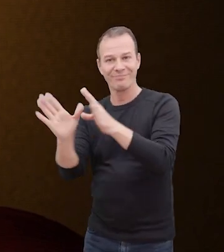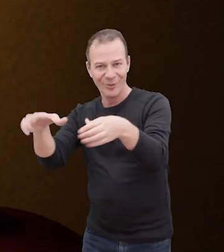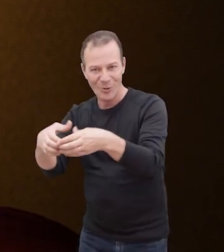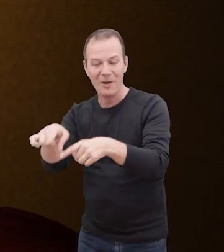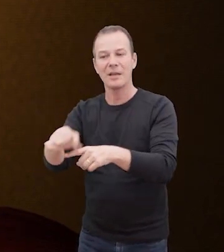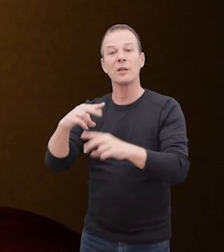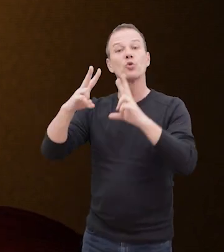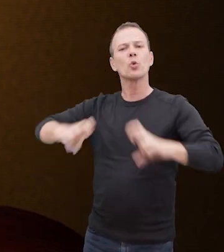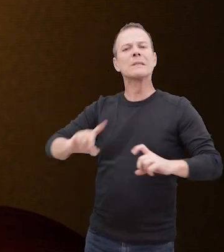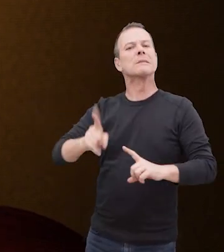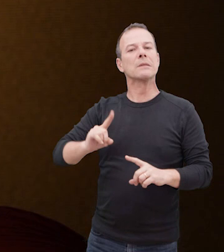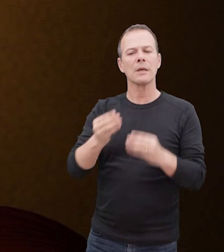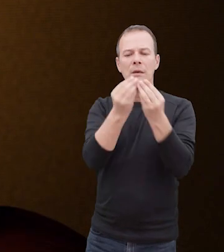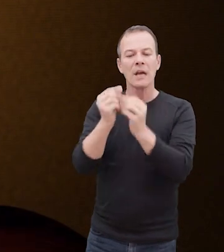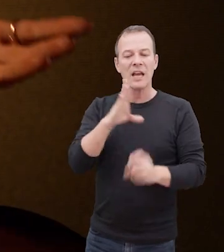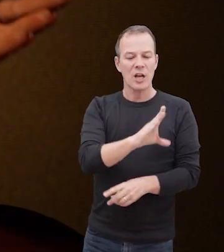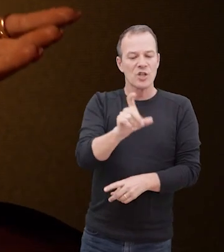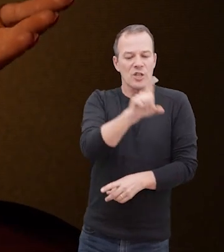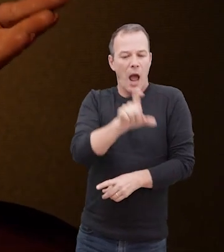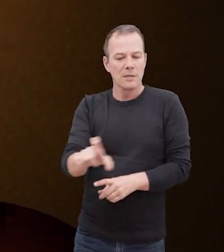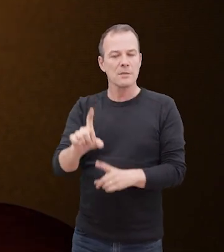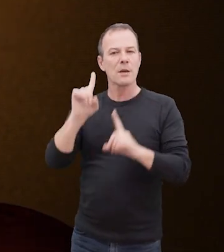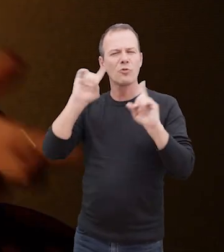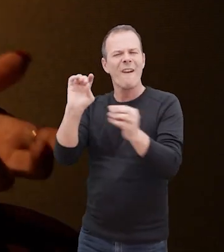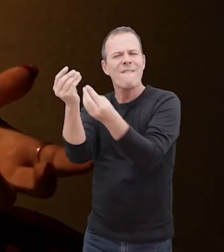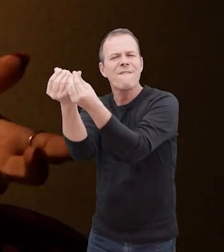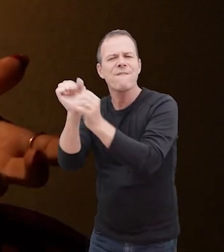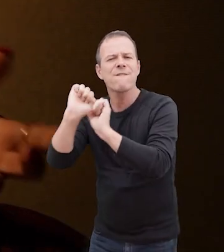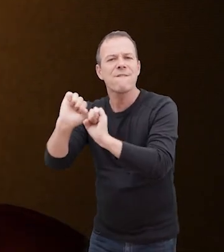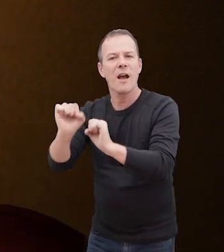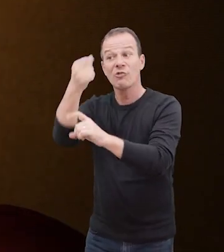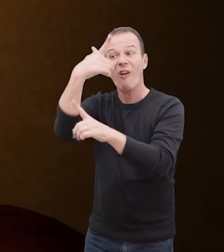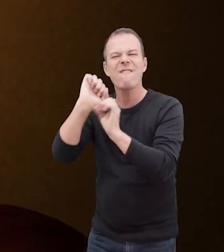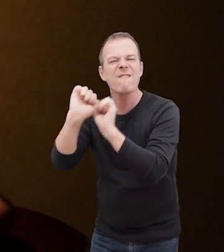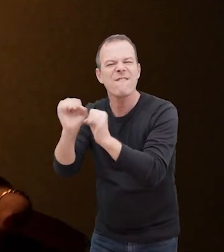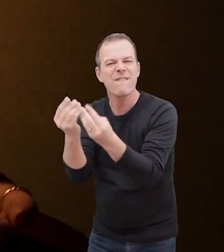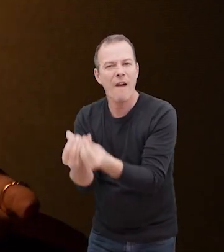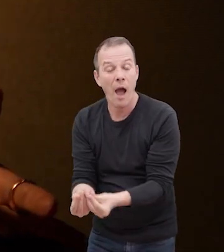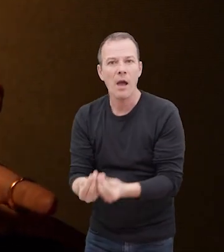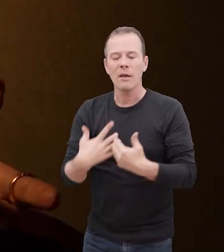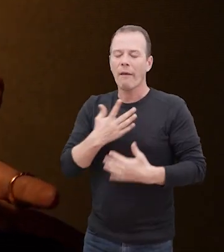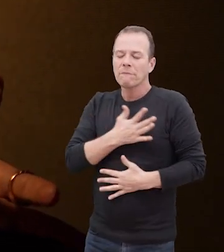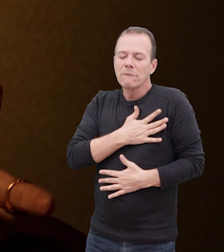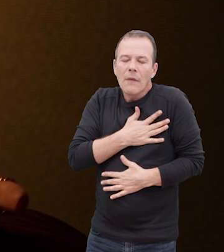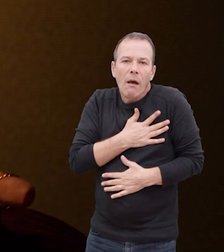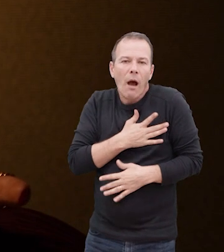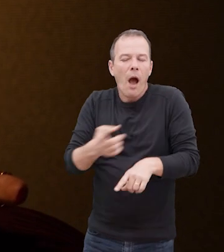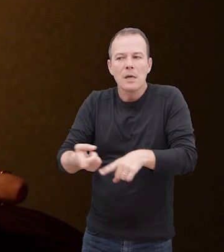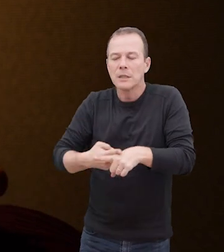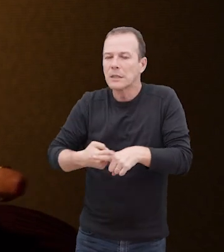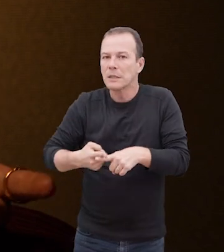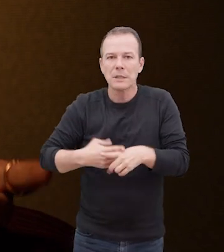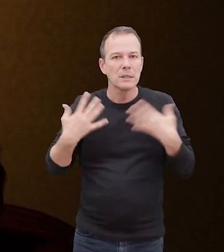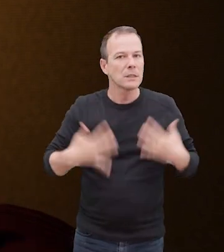por descobrir o jazz, as suas melodias, as suas histórias. E acabei por me apaixonar, de alguma